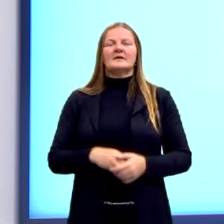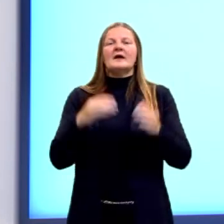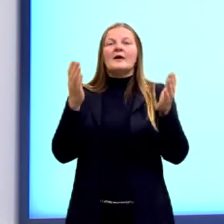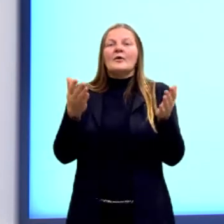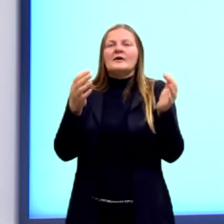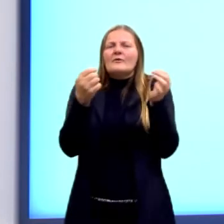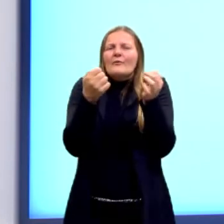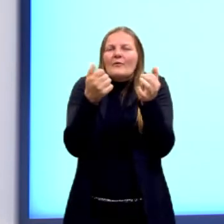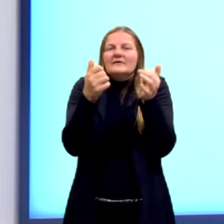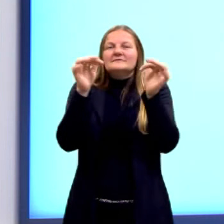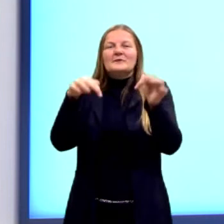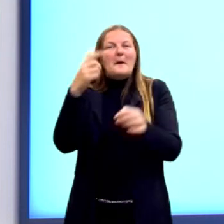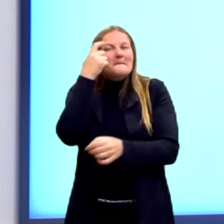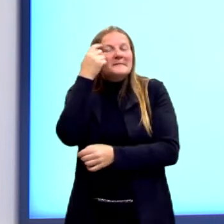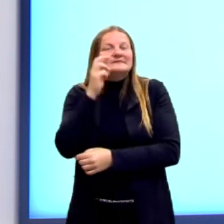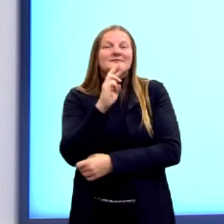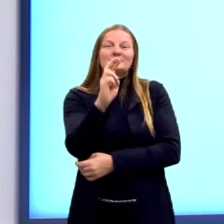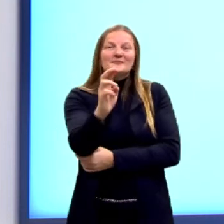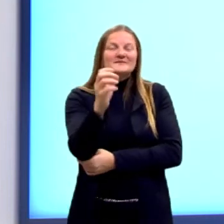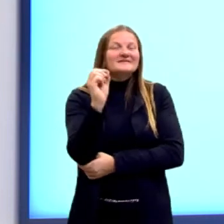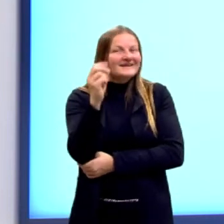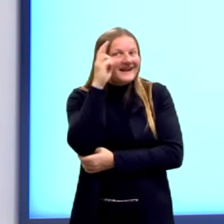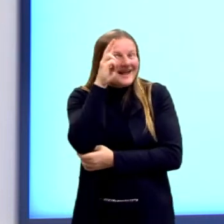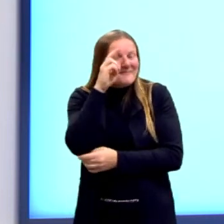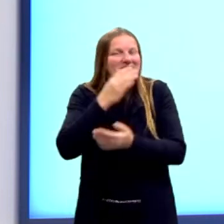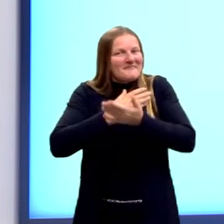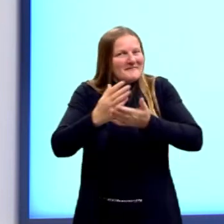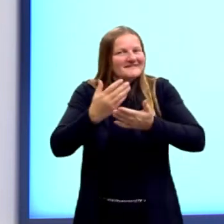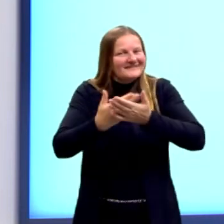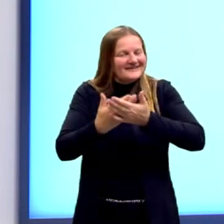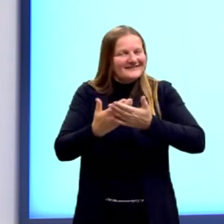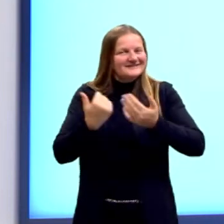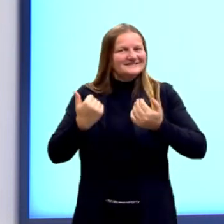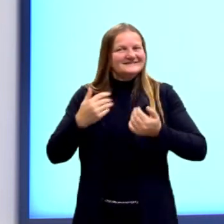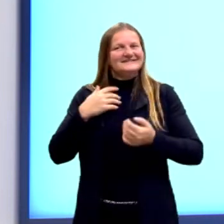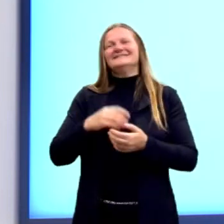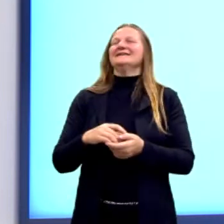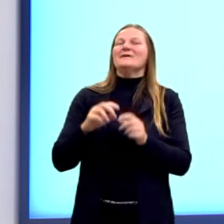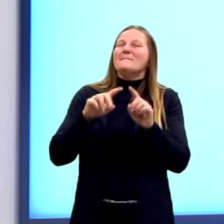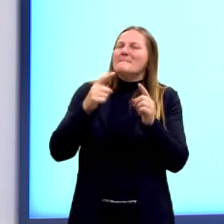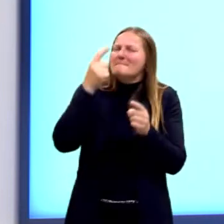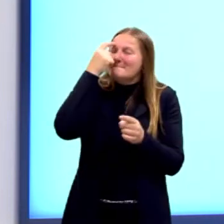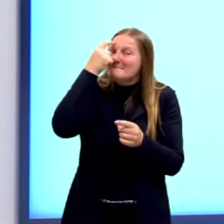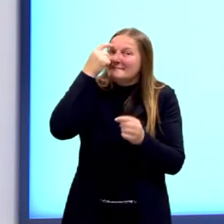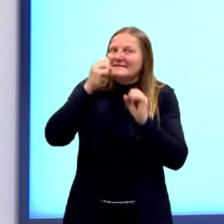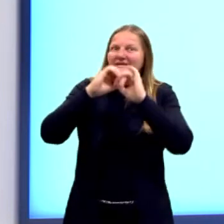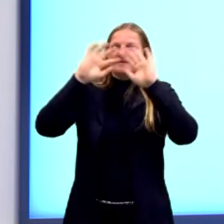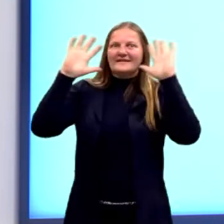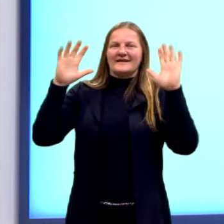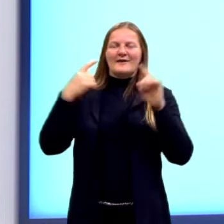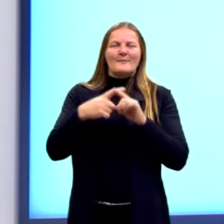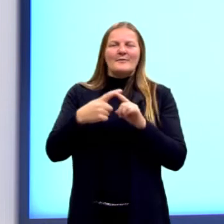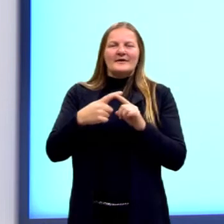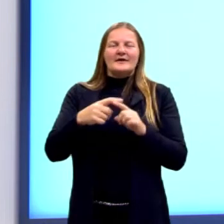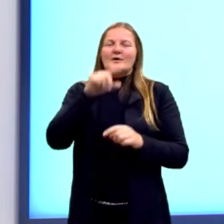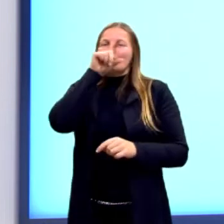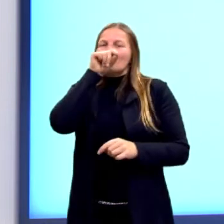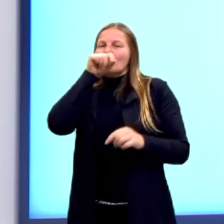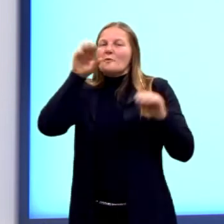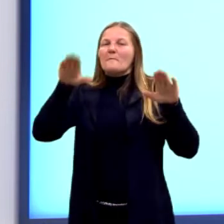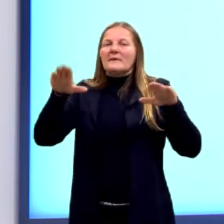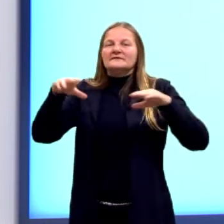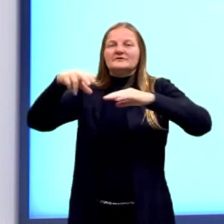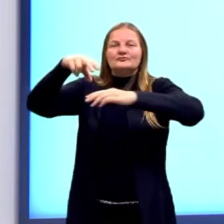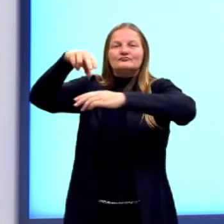agora a gente já consegue responder né é respondendo Não tanto mas a gente consegue entender um pouco porque